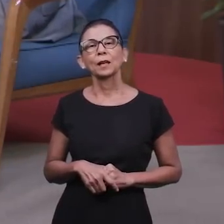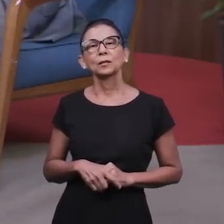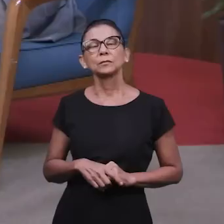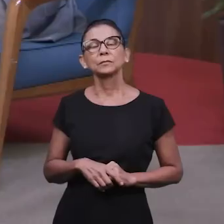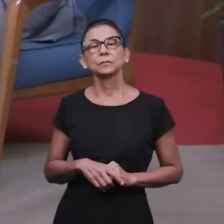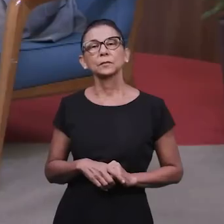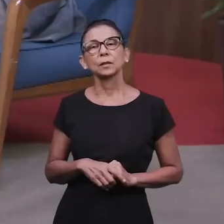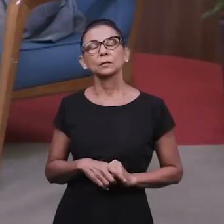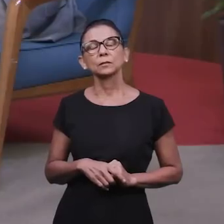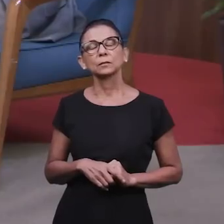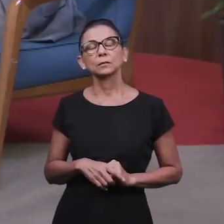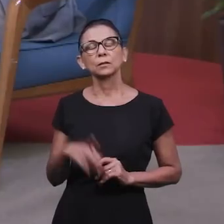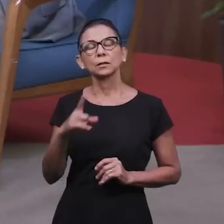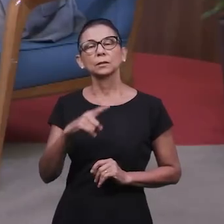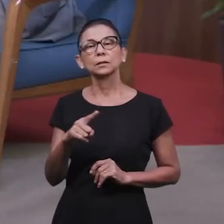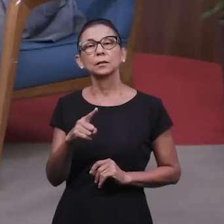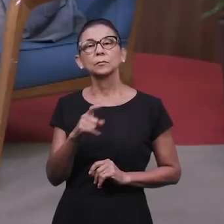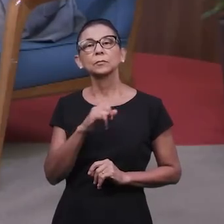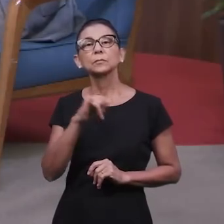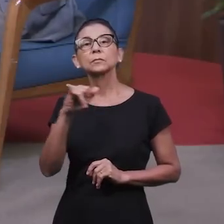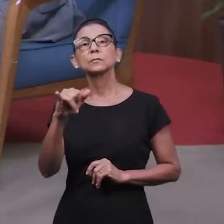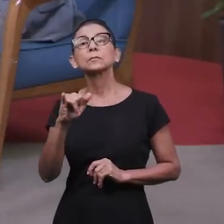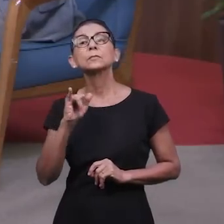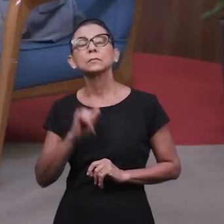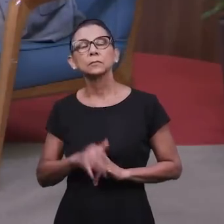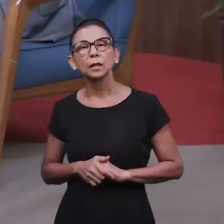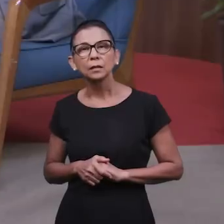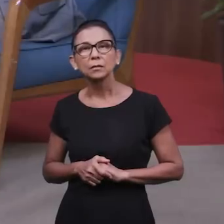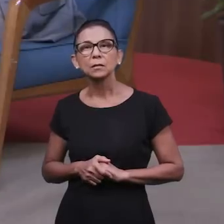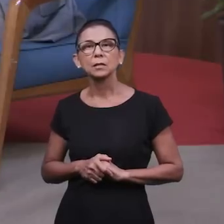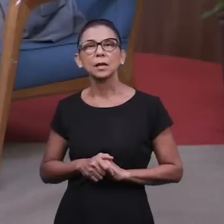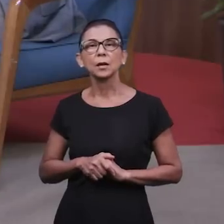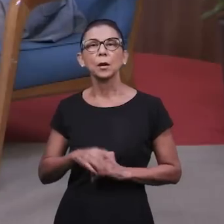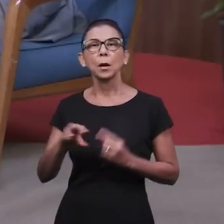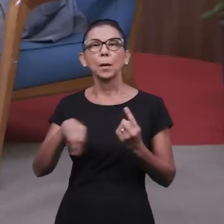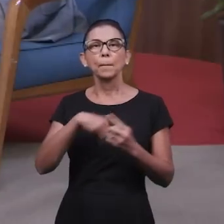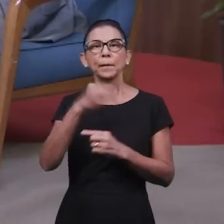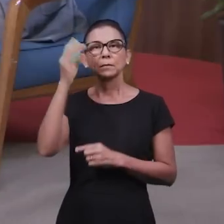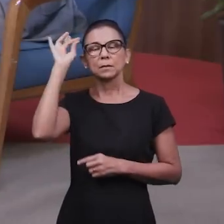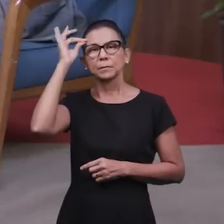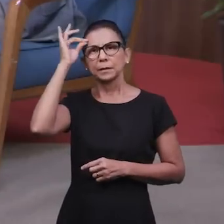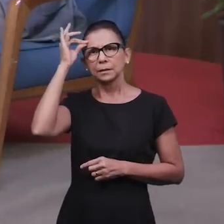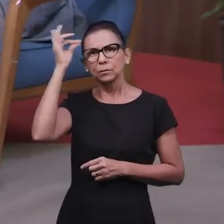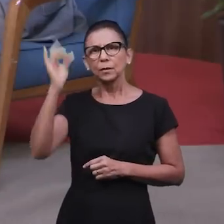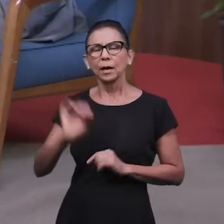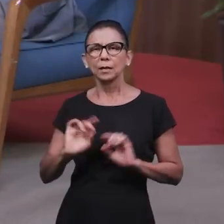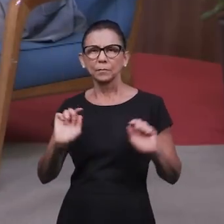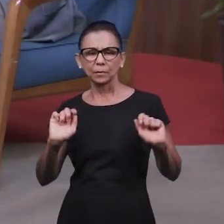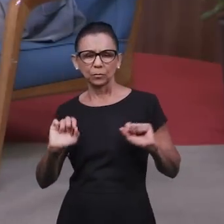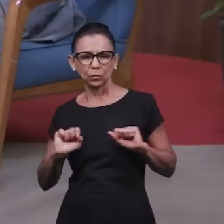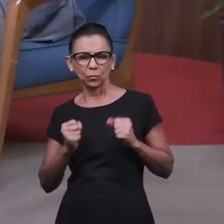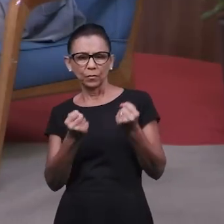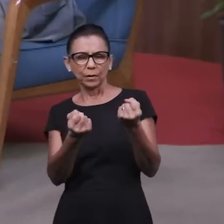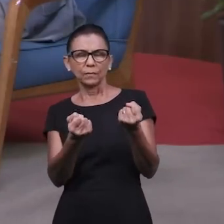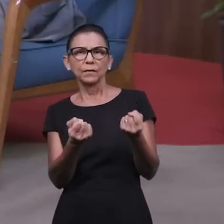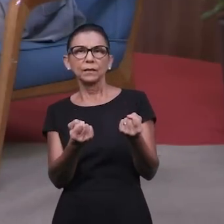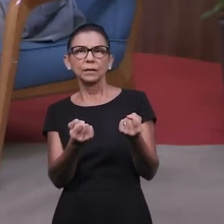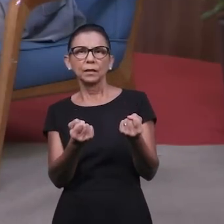armas espirituais para combater as batalhas espirituais. Não, Josias, e outra coisa, o texto fala